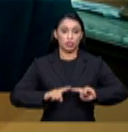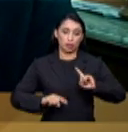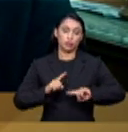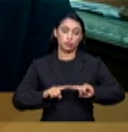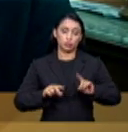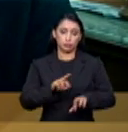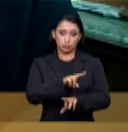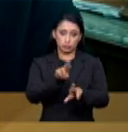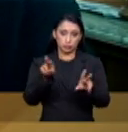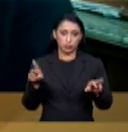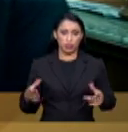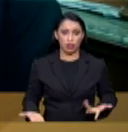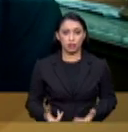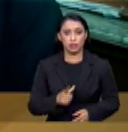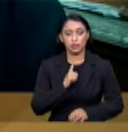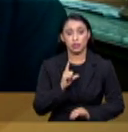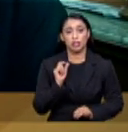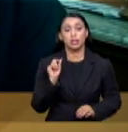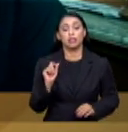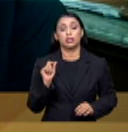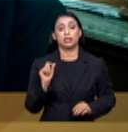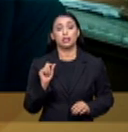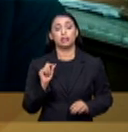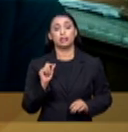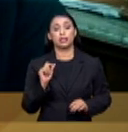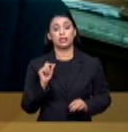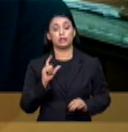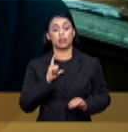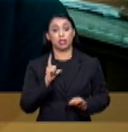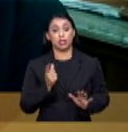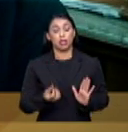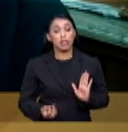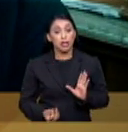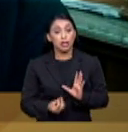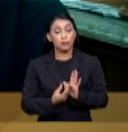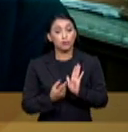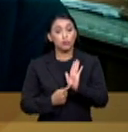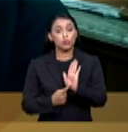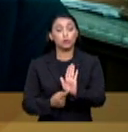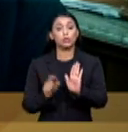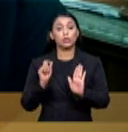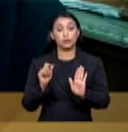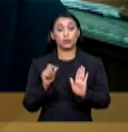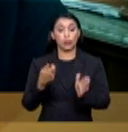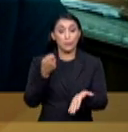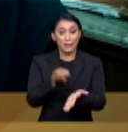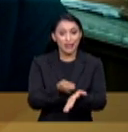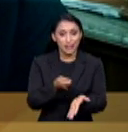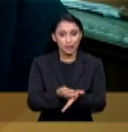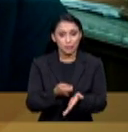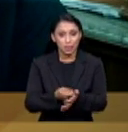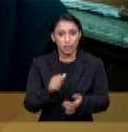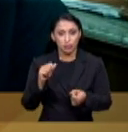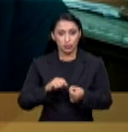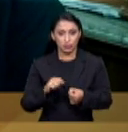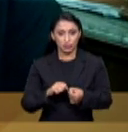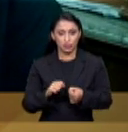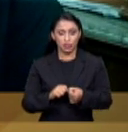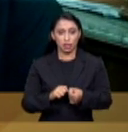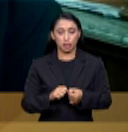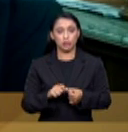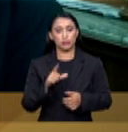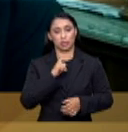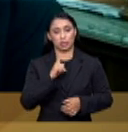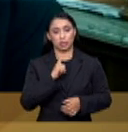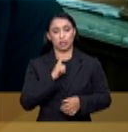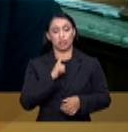dispositivo constitucional à incidência na fonte. Esta diz respeito ao pagamento efetuado e a sofrer